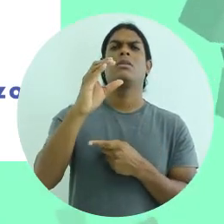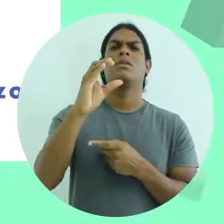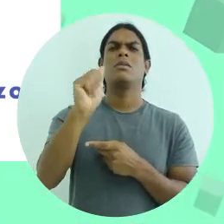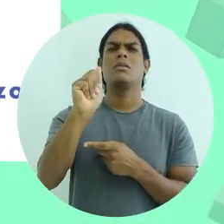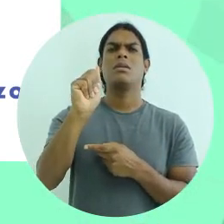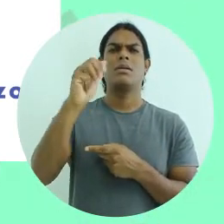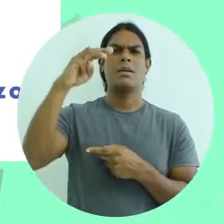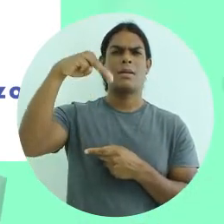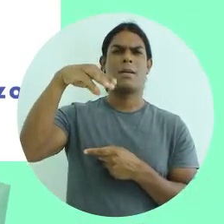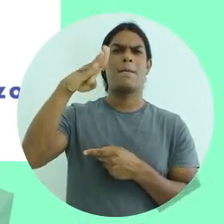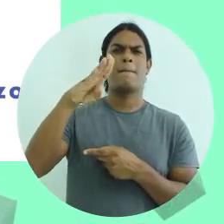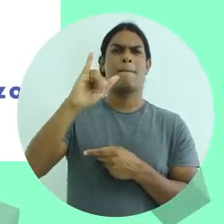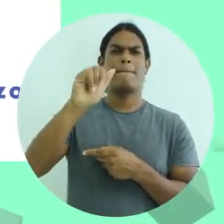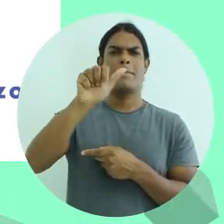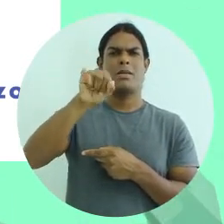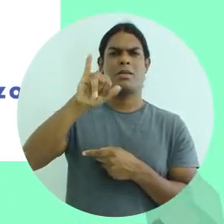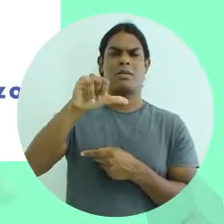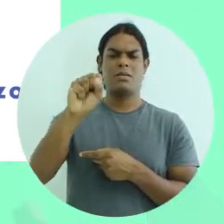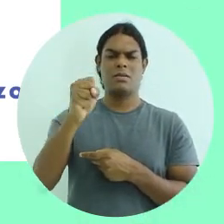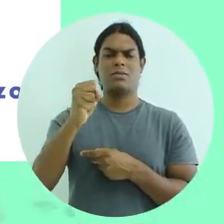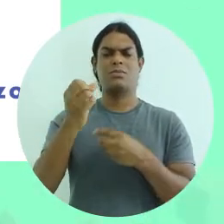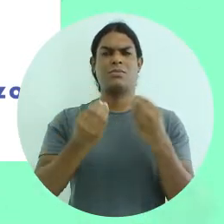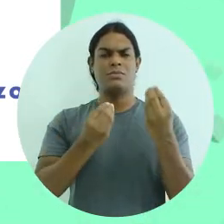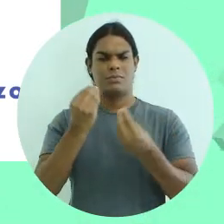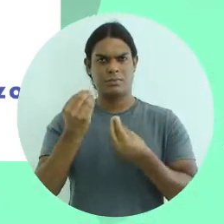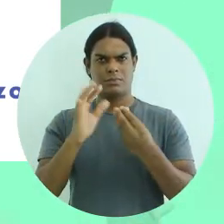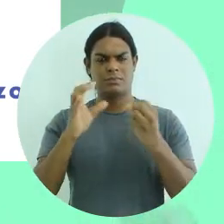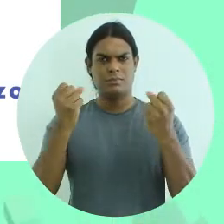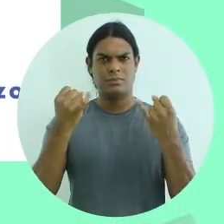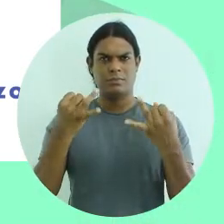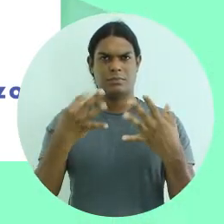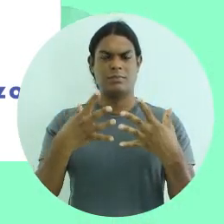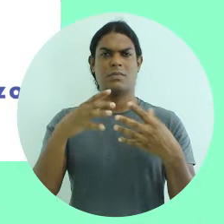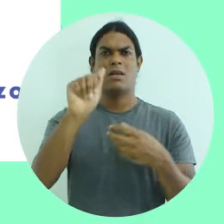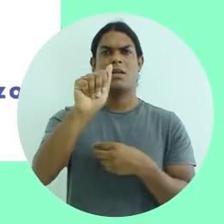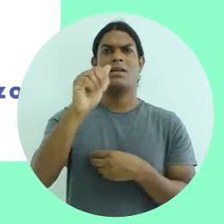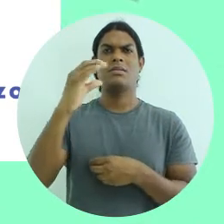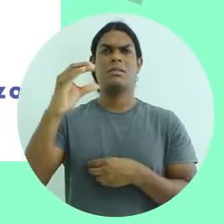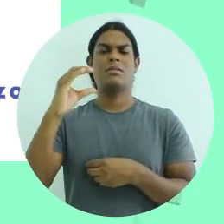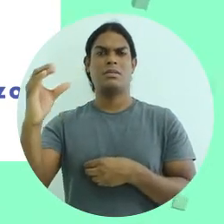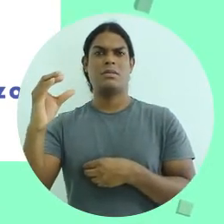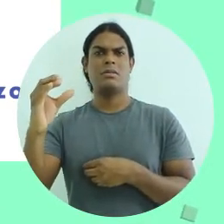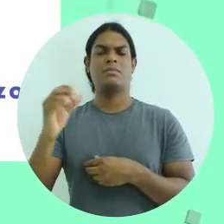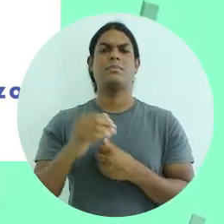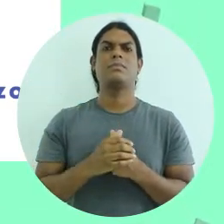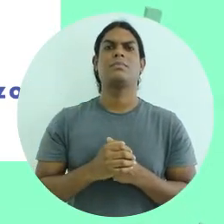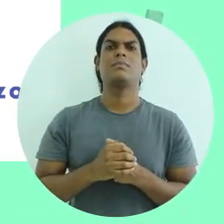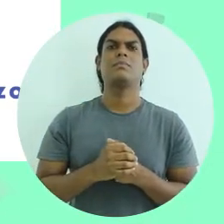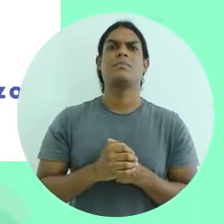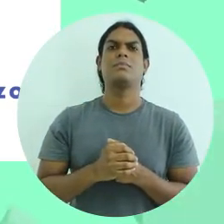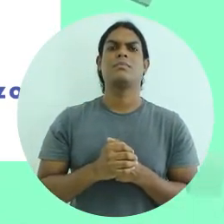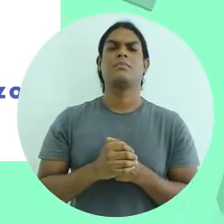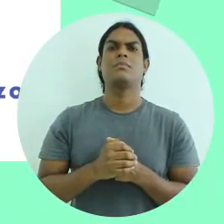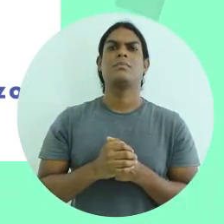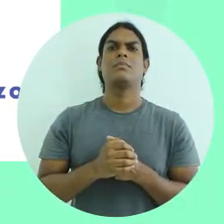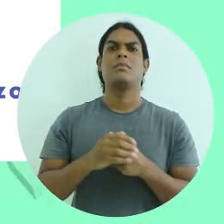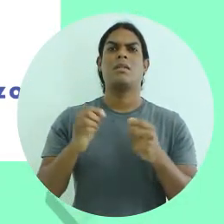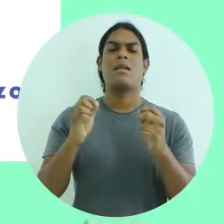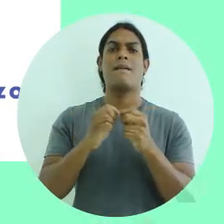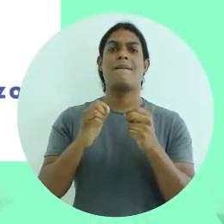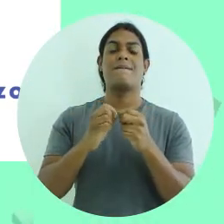ACE. Como é que funciona? O ACC, que é o adiantamento de contrato de câmbio, ele funciona na fase